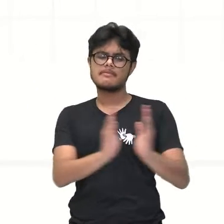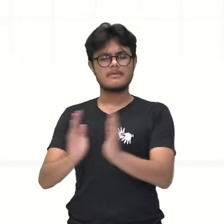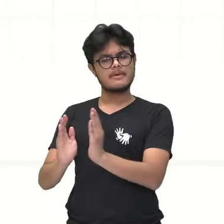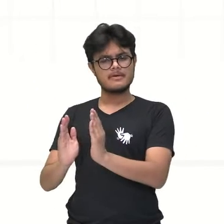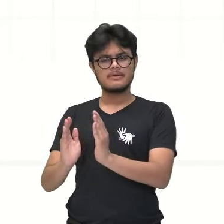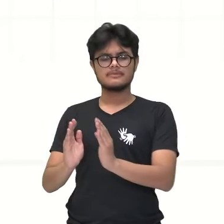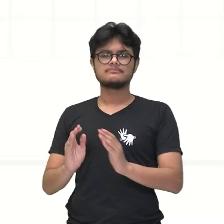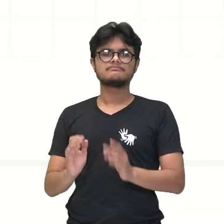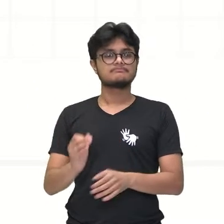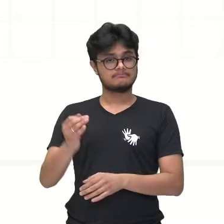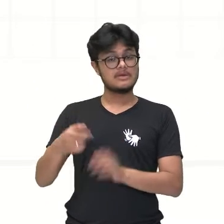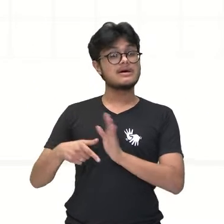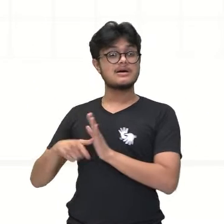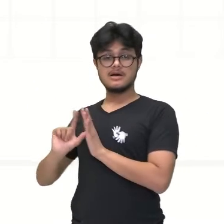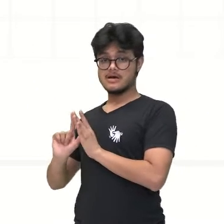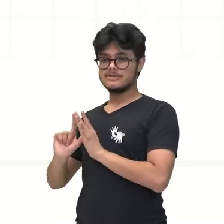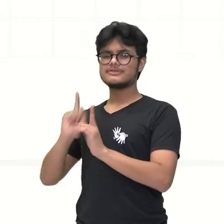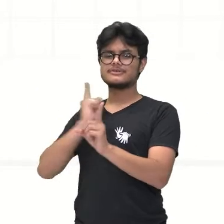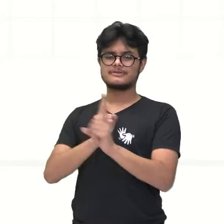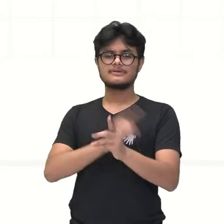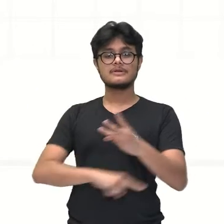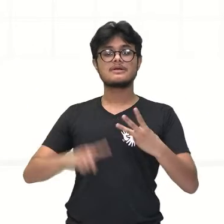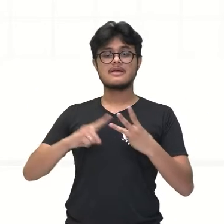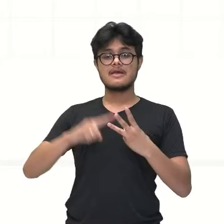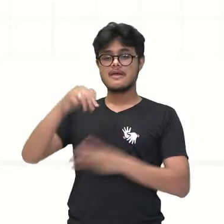só isso, antes de a gente marcar